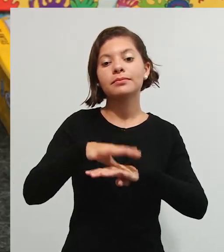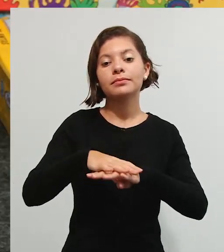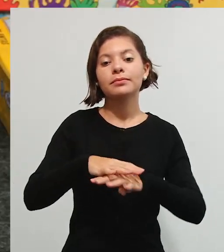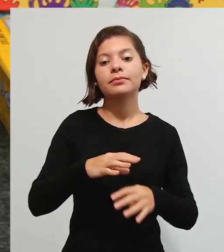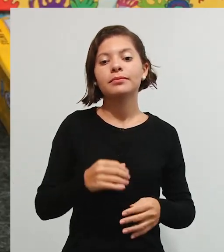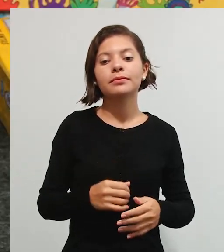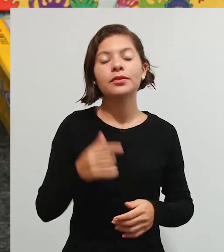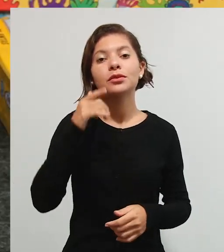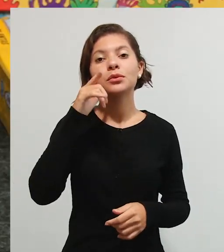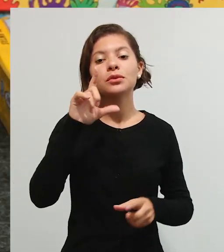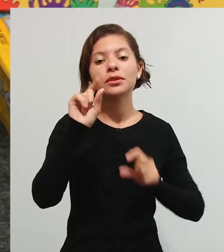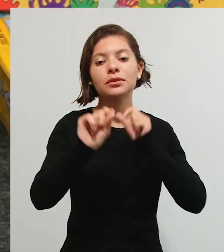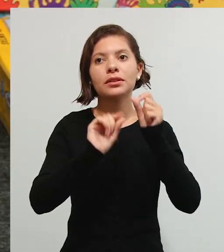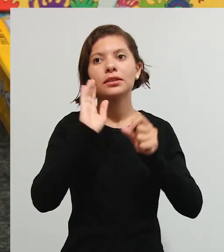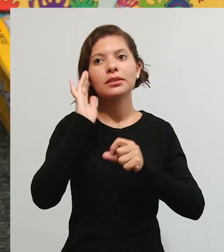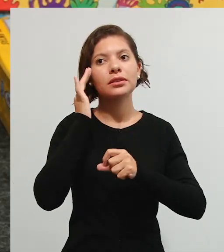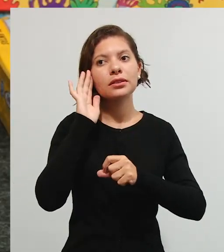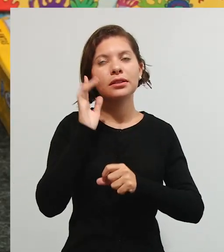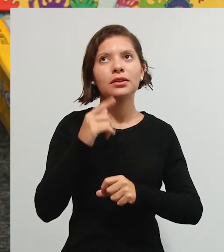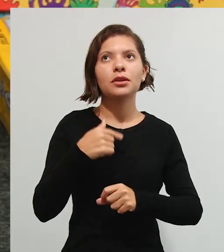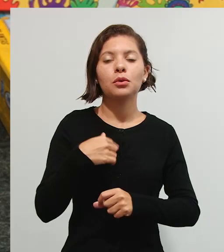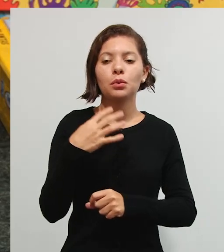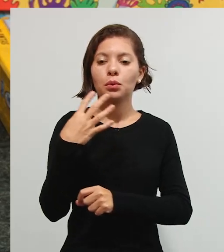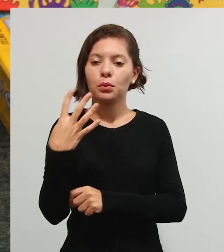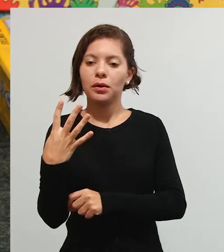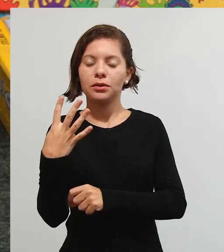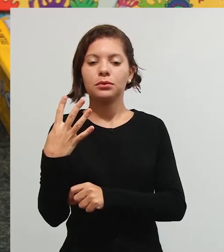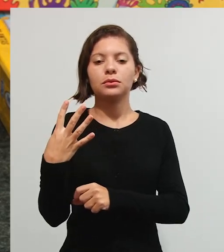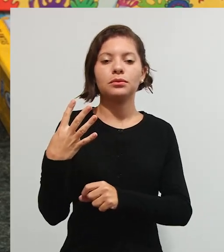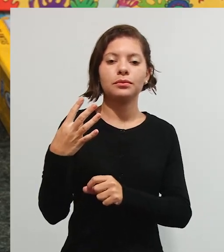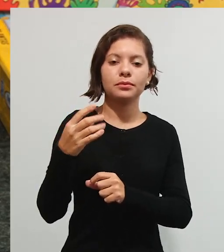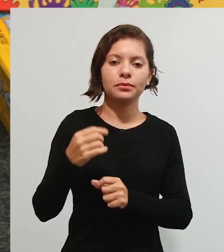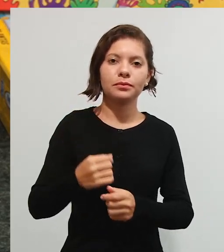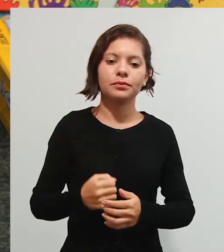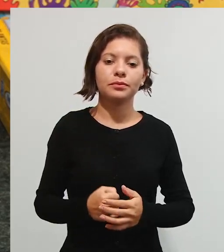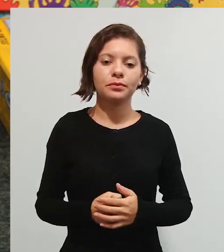isso aqui ela vai conseguir entender que eu tenho o 4